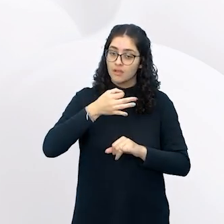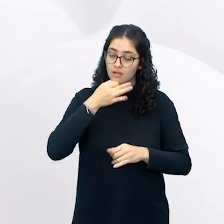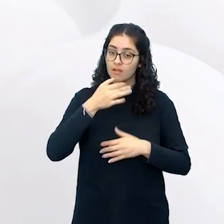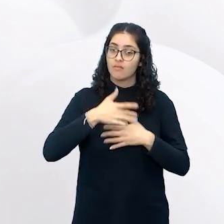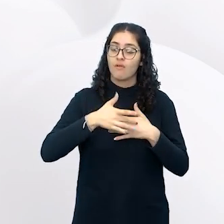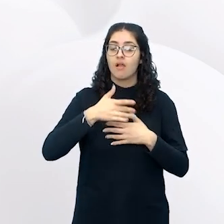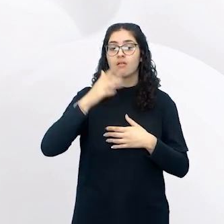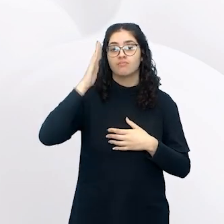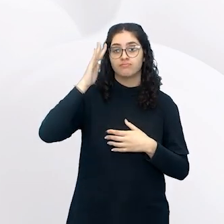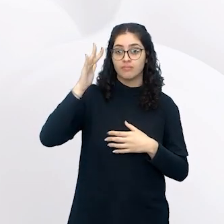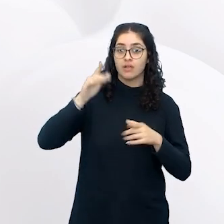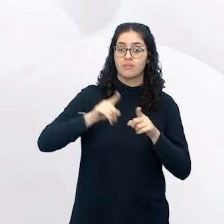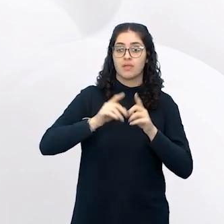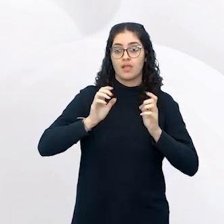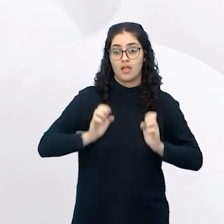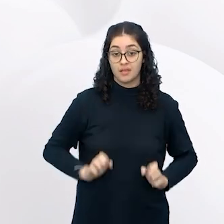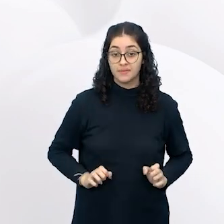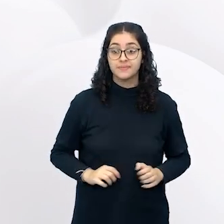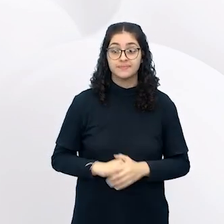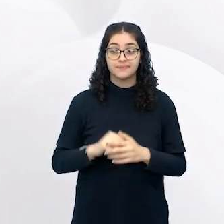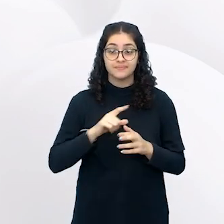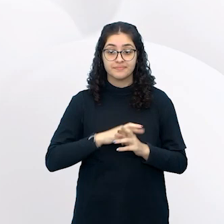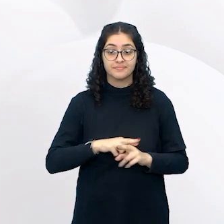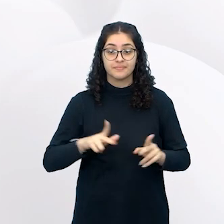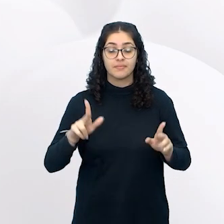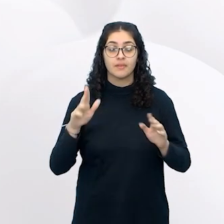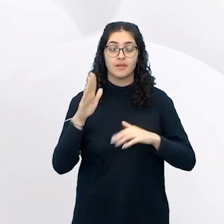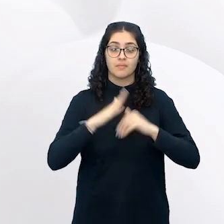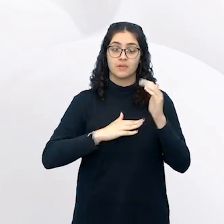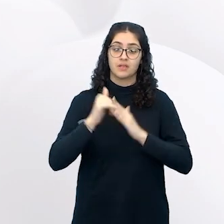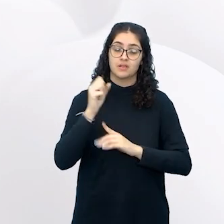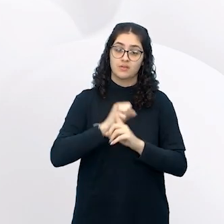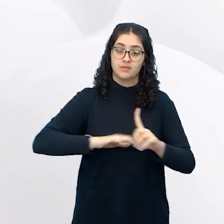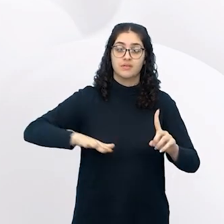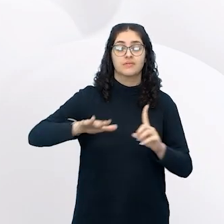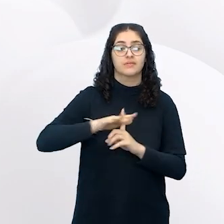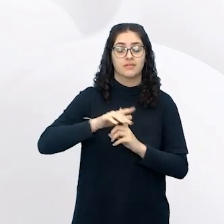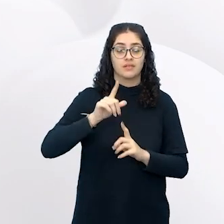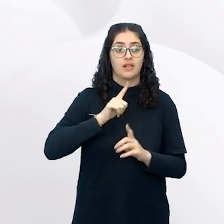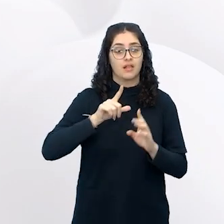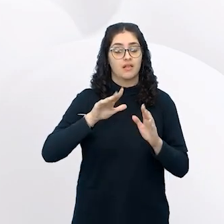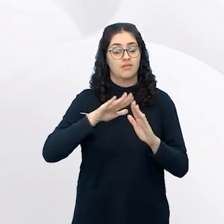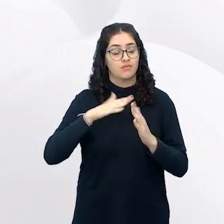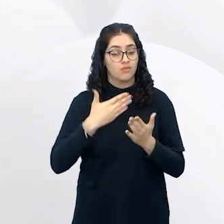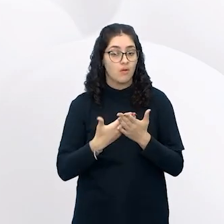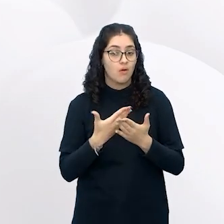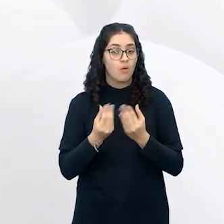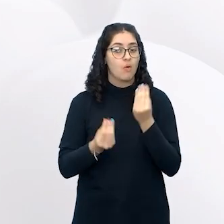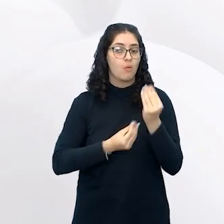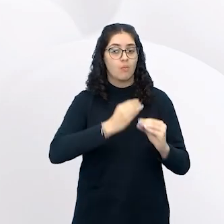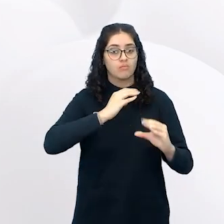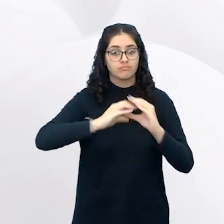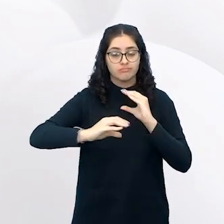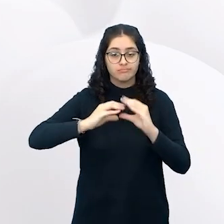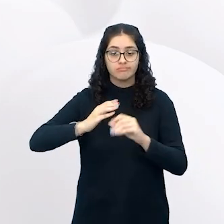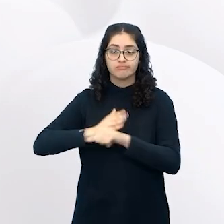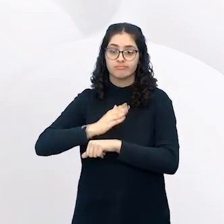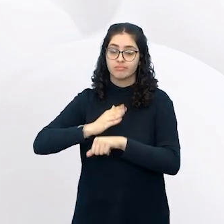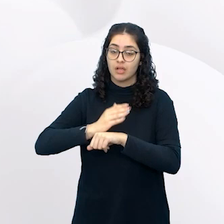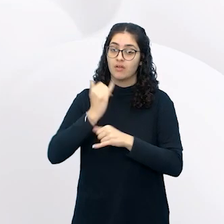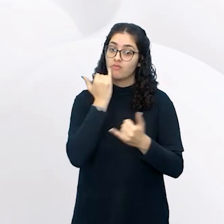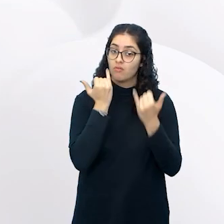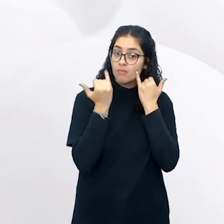significativa, reflexiva e ética nas diversas práticas sociais, incluindo as escolares, para se comunicar, acessar e